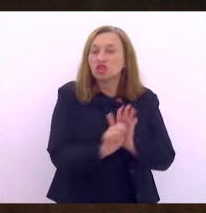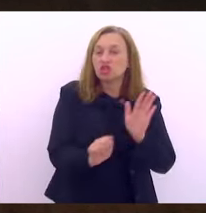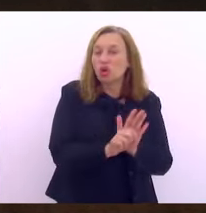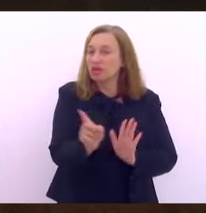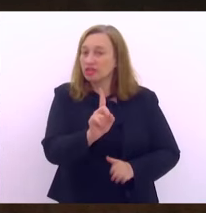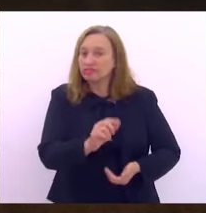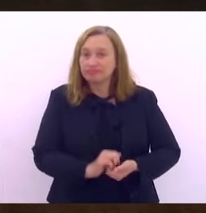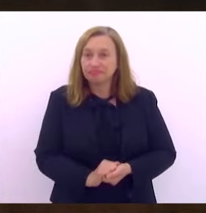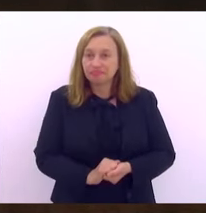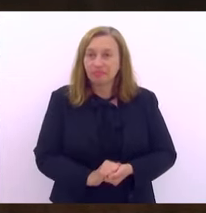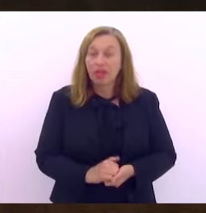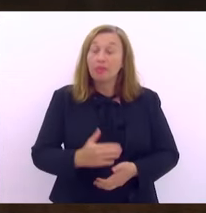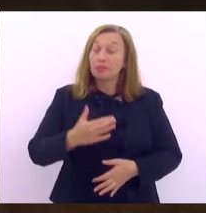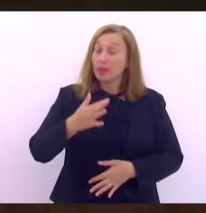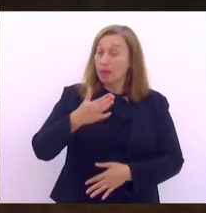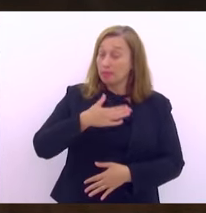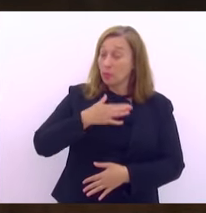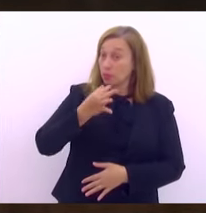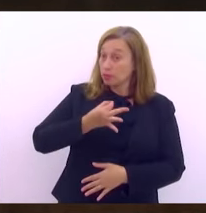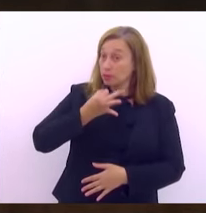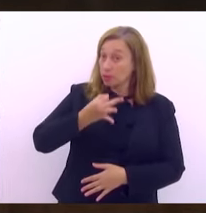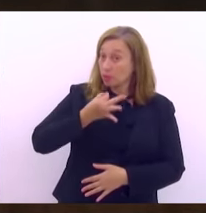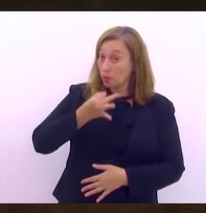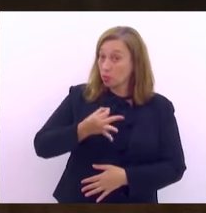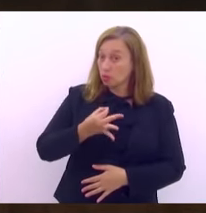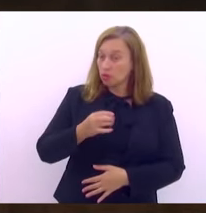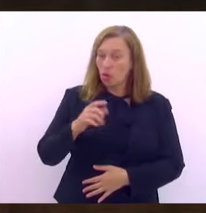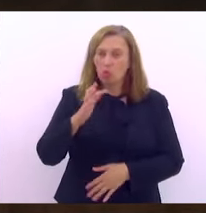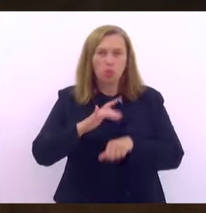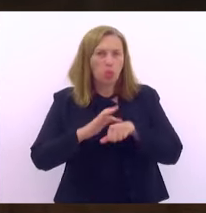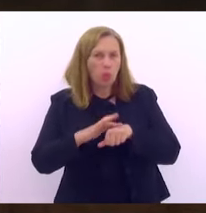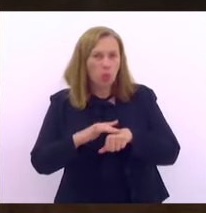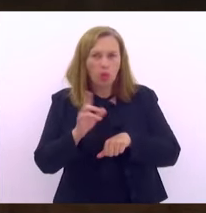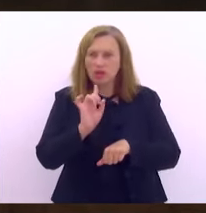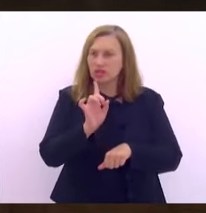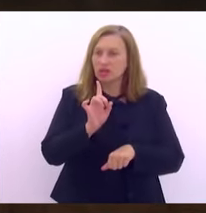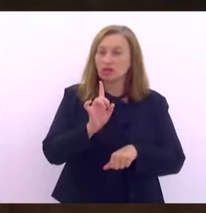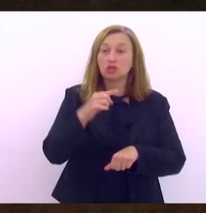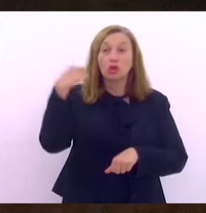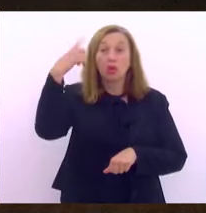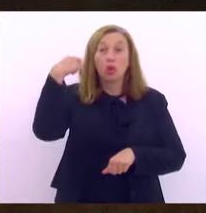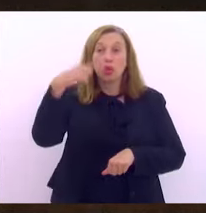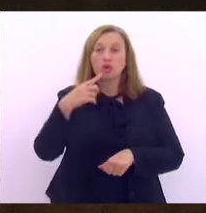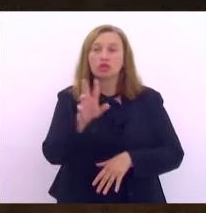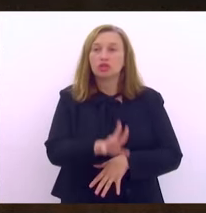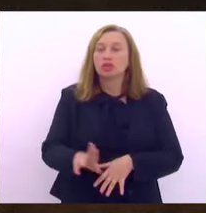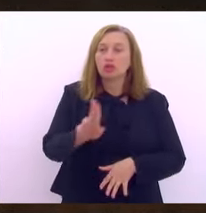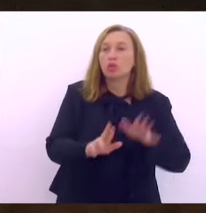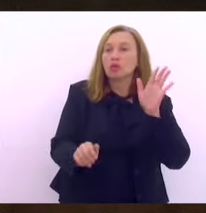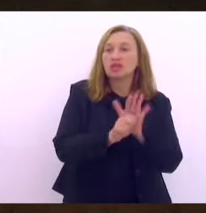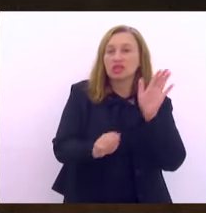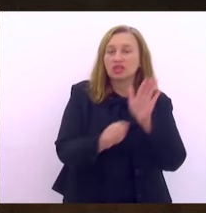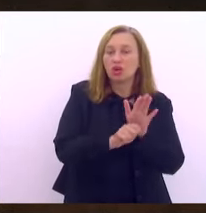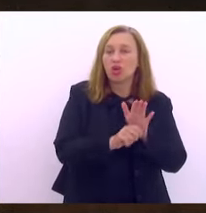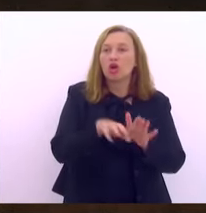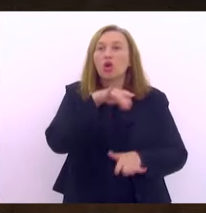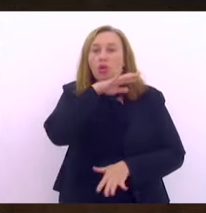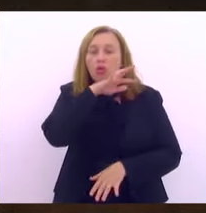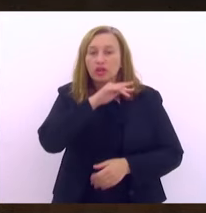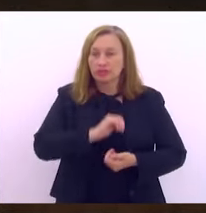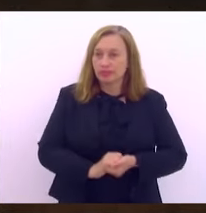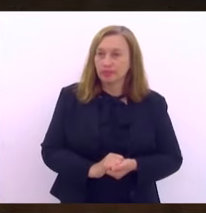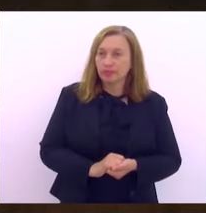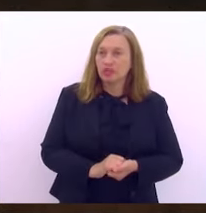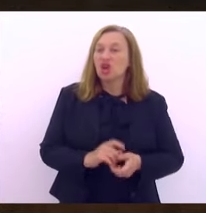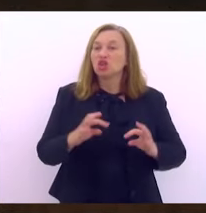não. Na minha concepção, não são doentes, não. São loucos que utilizam essa droga, essa coisa horrível que está aí.